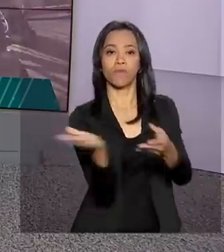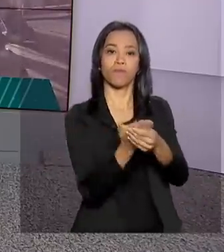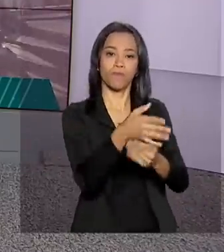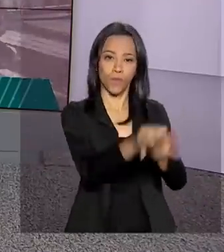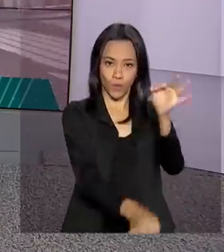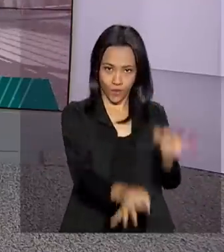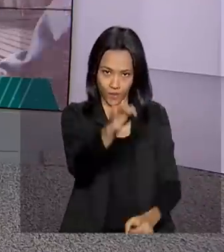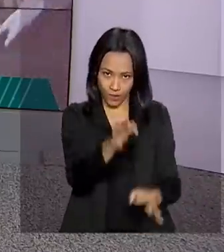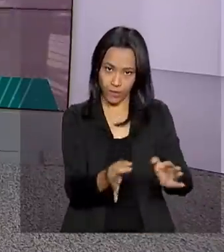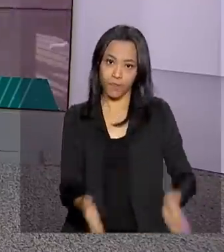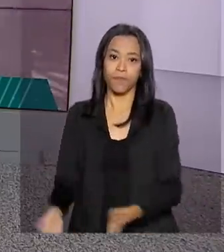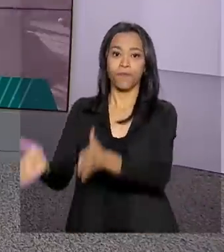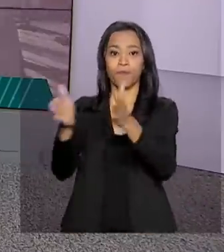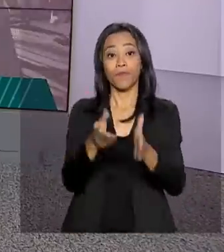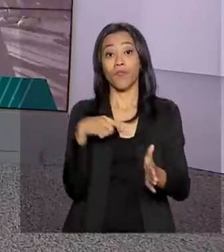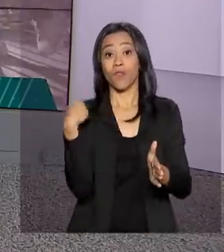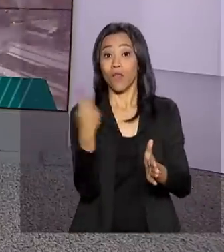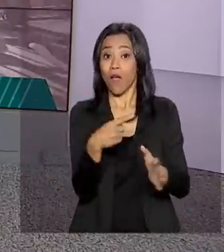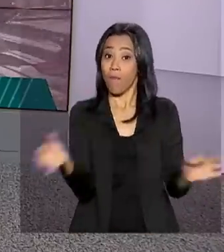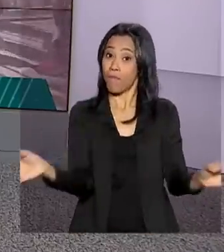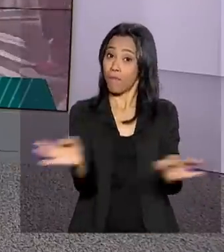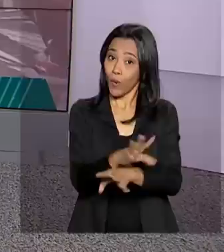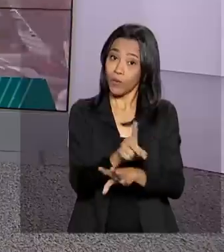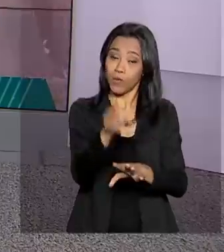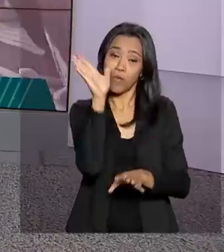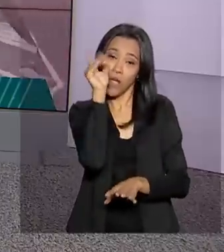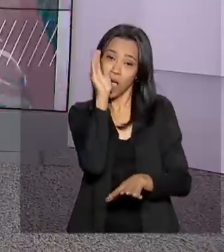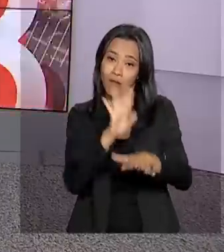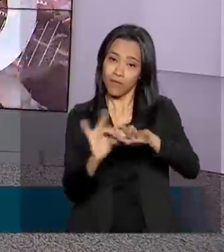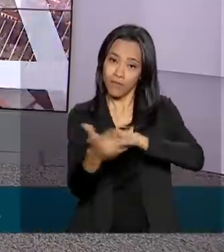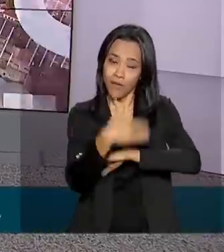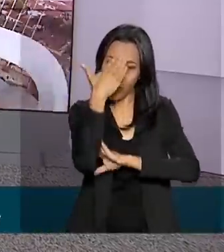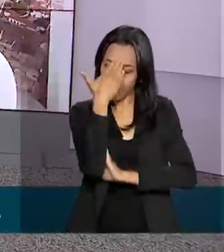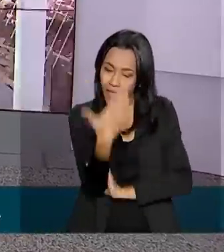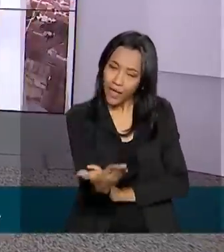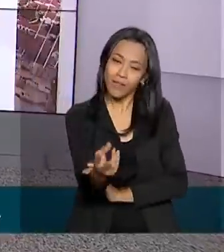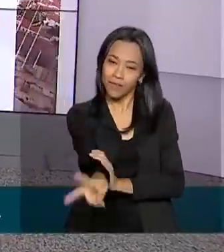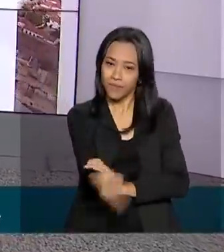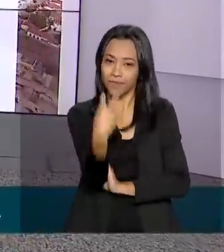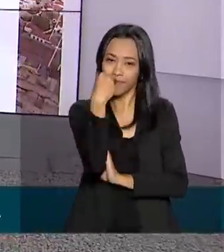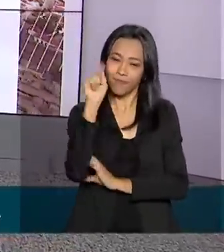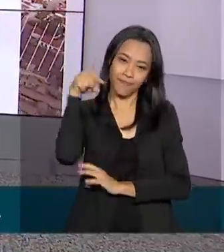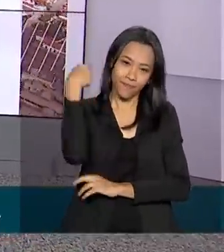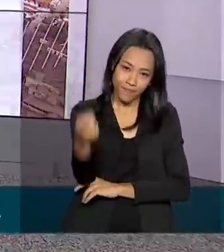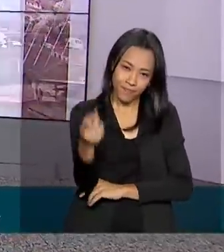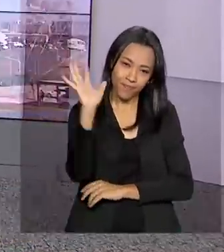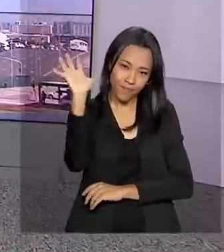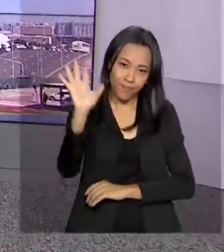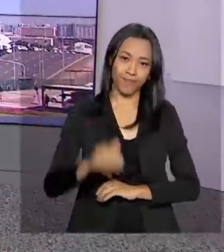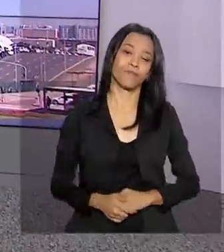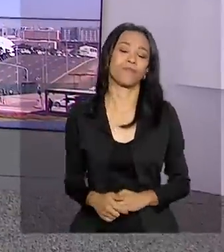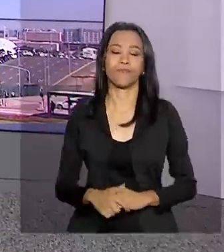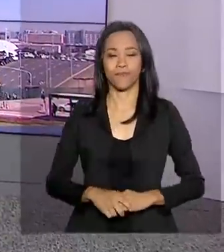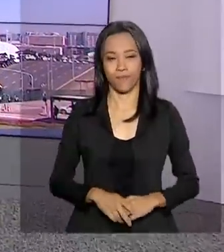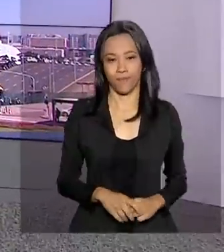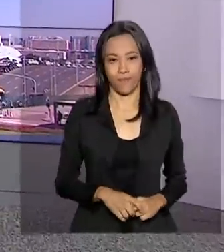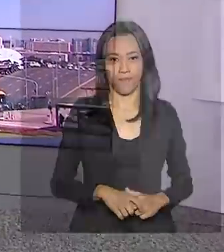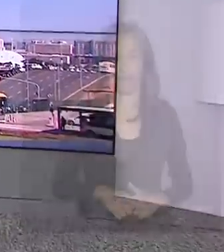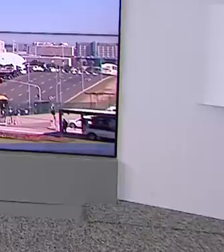brasil em dia termina aqui nos acompanhe também pelas nossas redes sociais muito obrigada pela companhia e até mais calmo